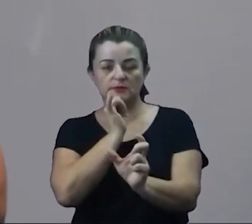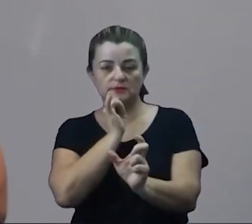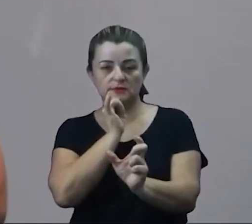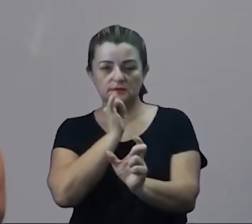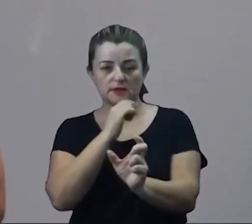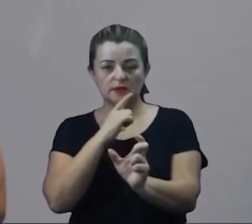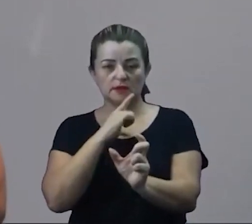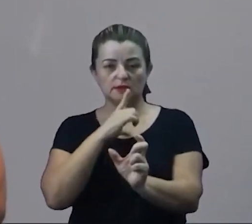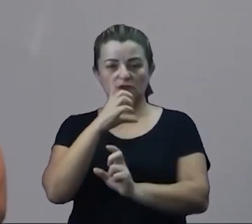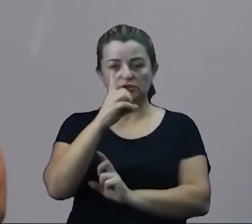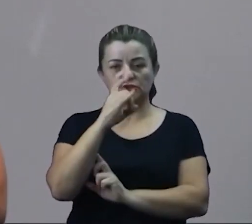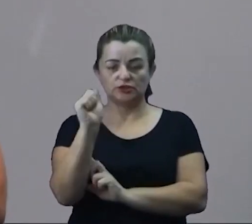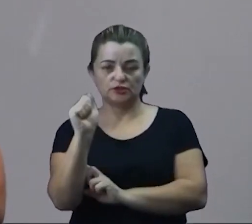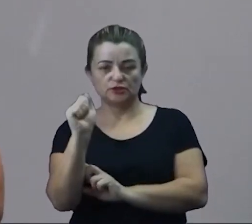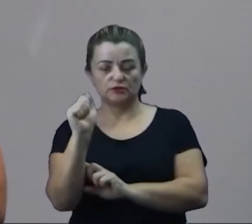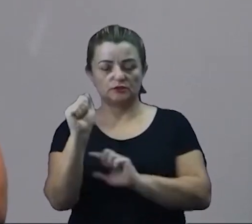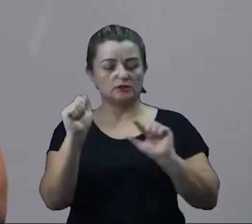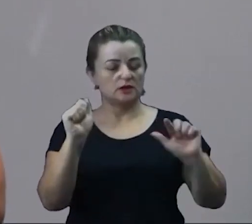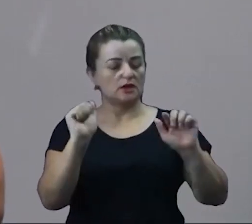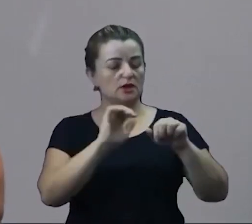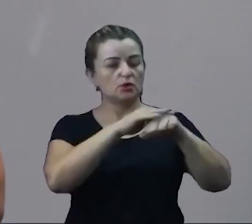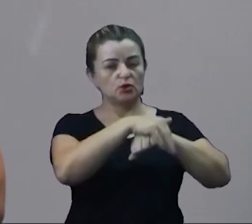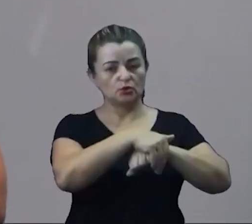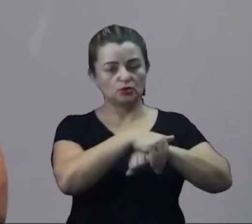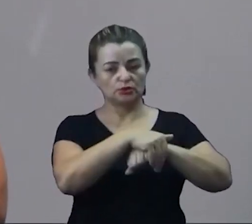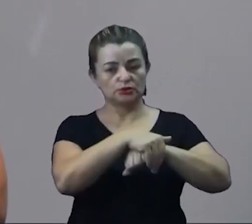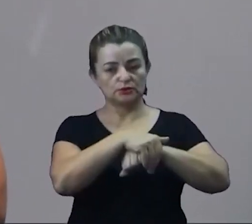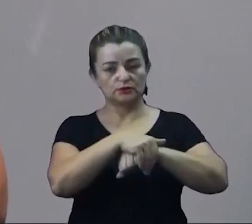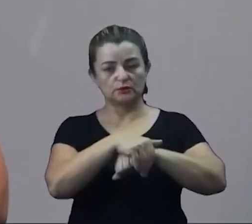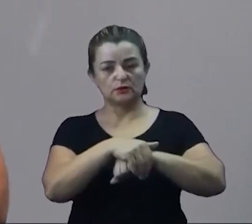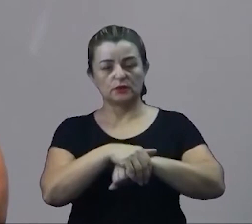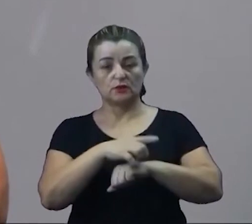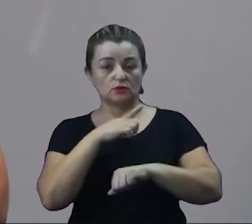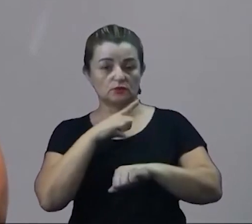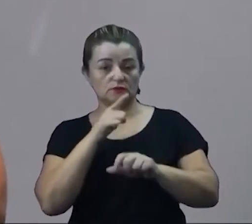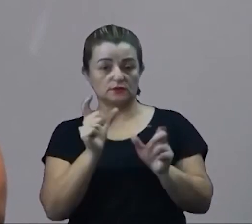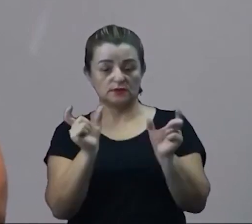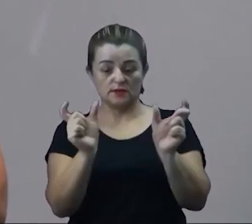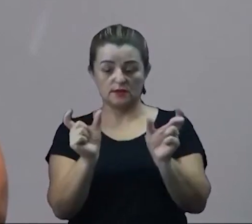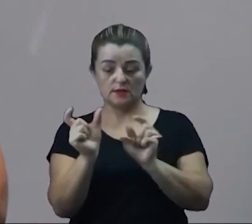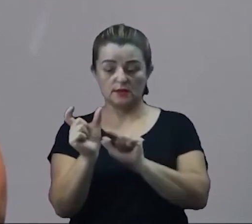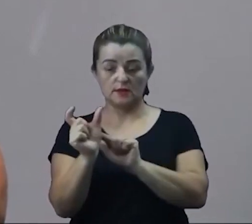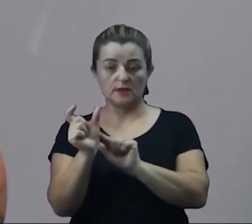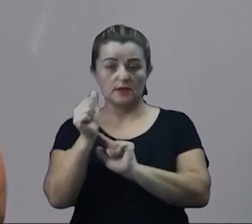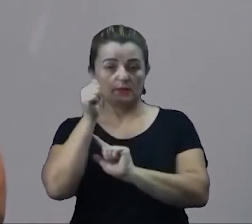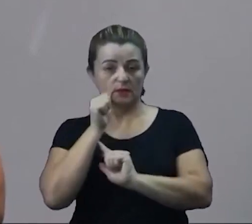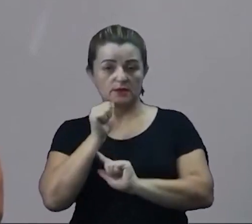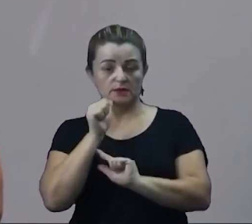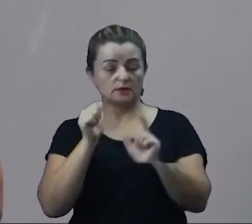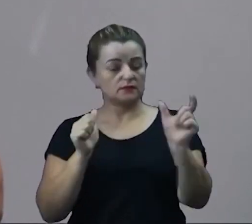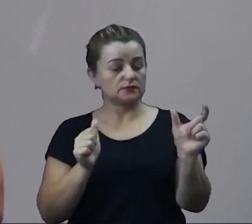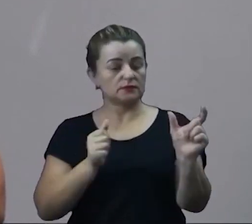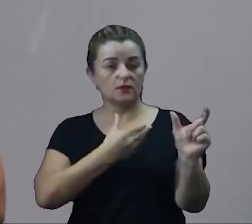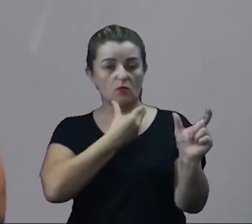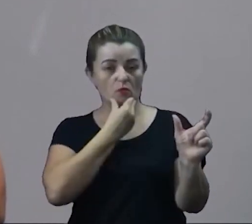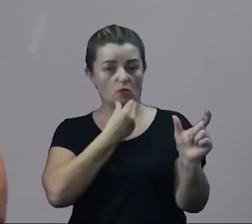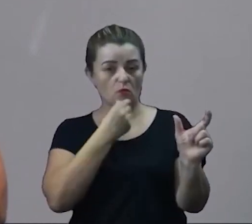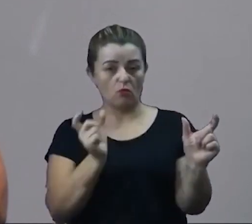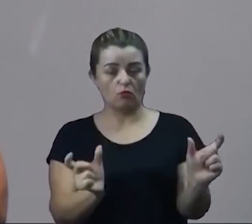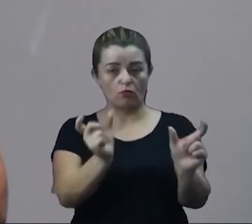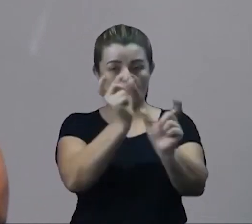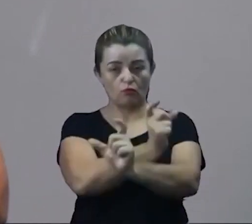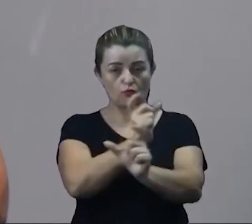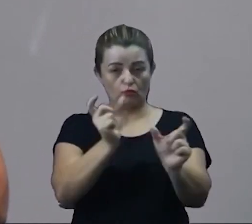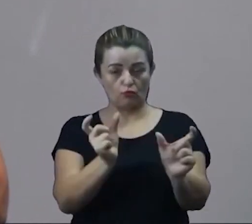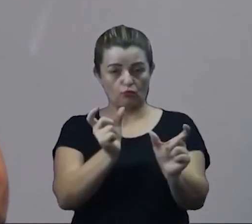tem dia e noite, homem e mulher, quando você tem menino, menina, subir e descer, ou